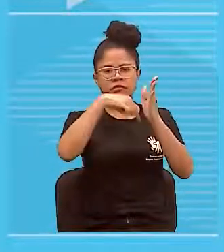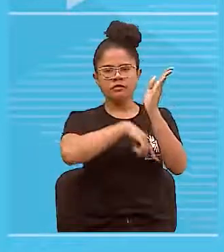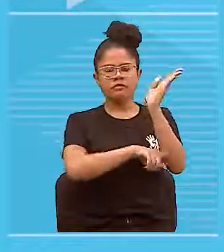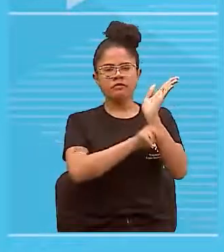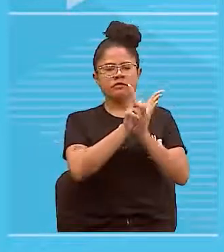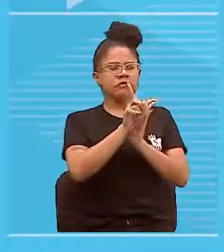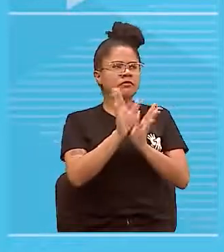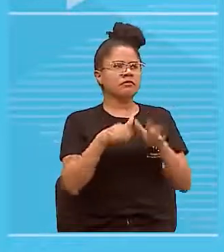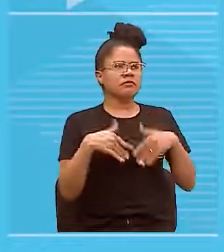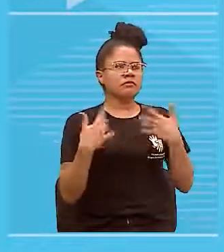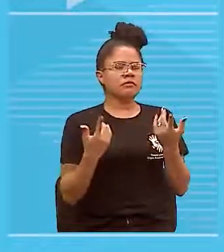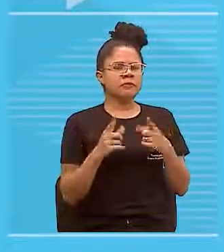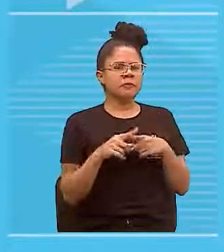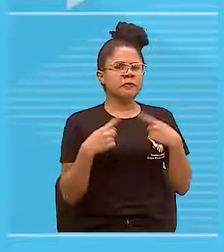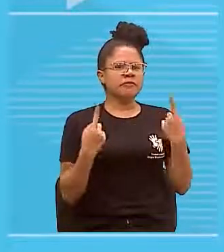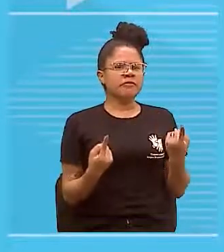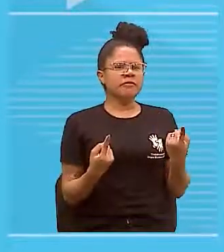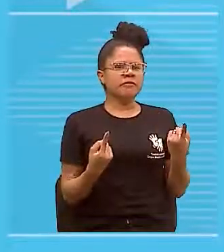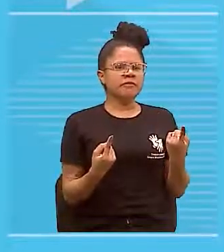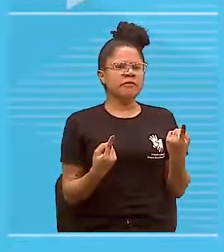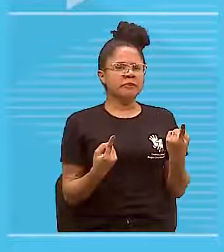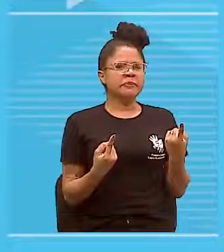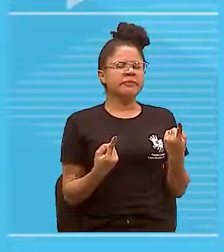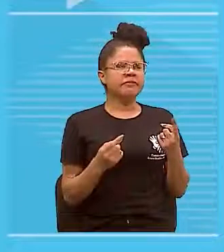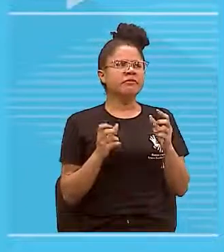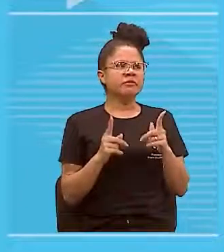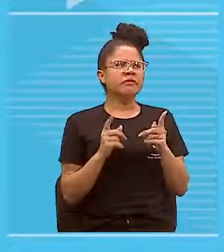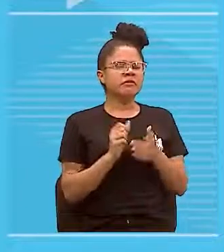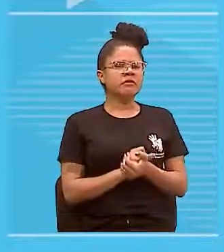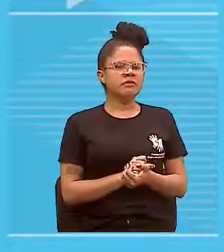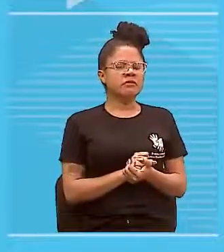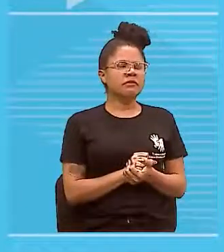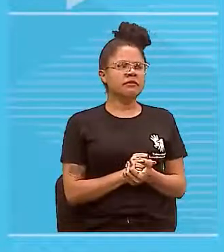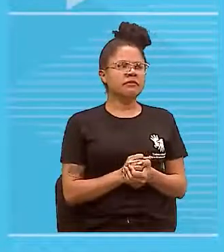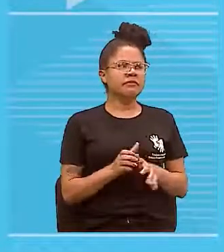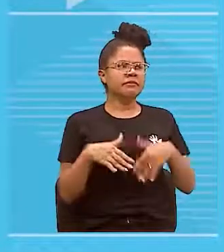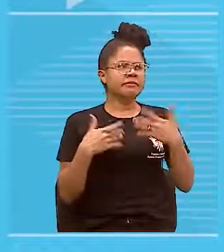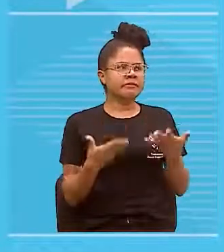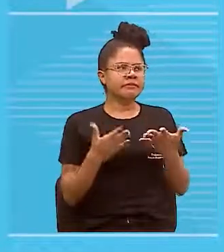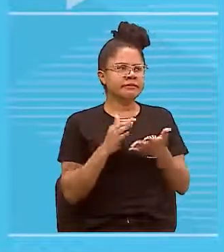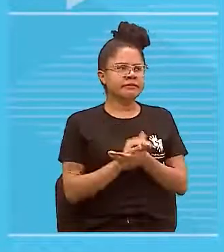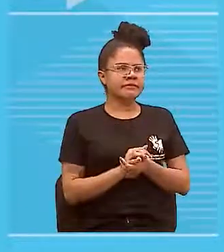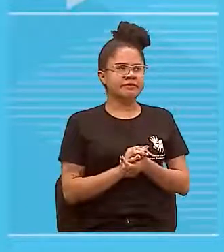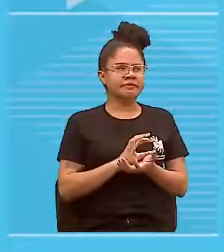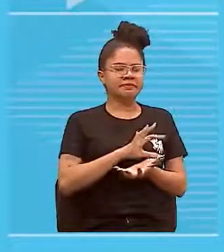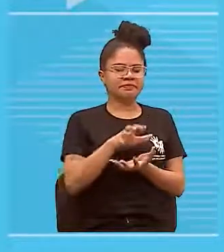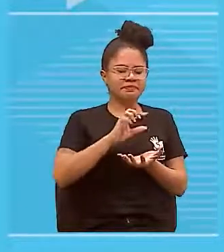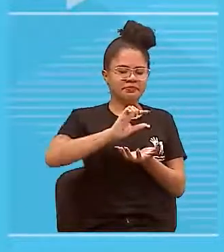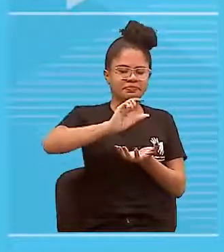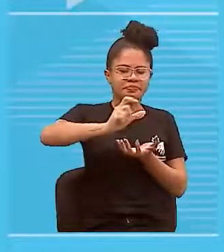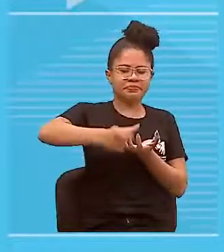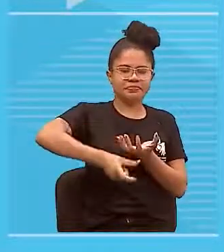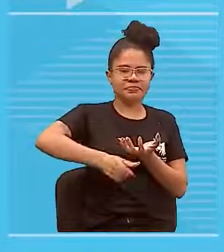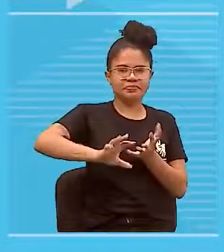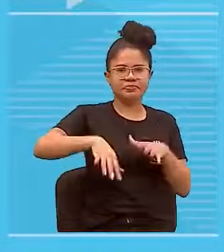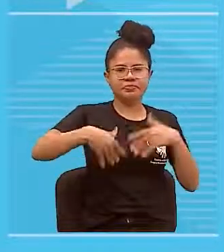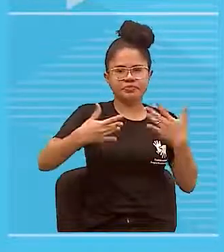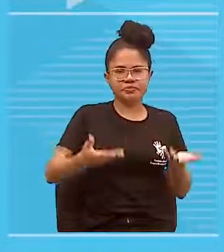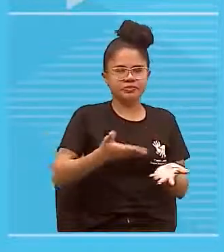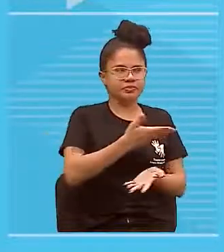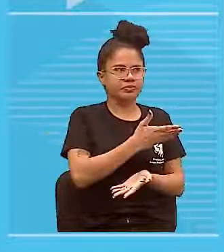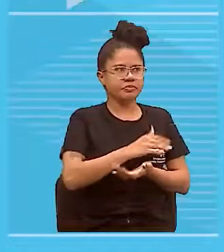Em qual camada ele vai estar nesse ecossistema? A, B ou C em maior